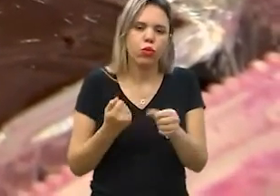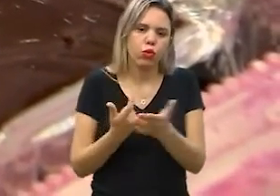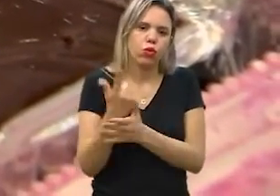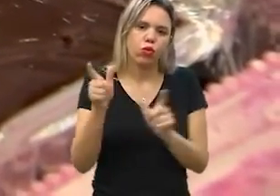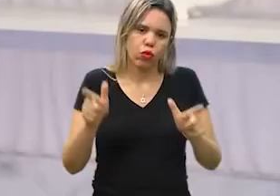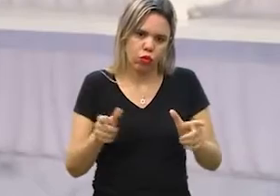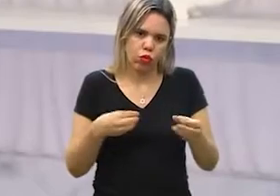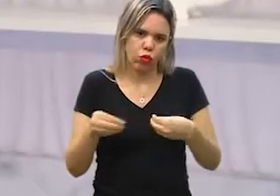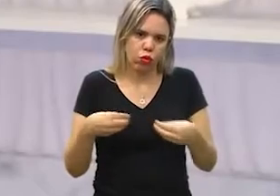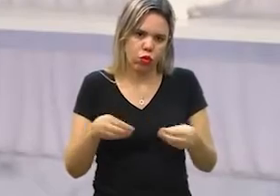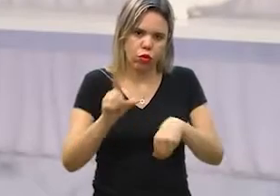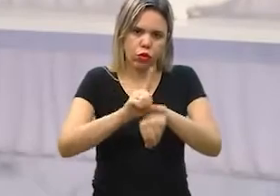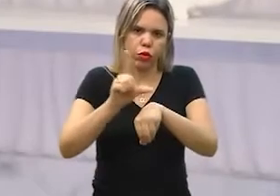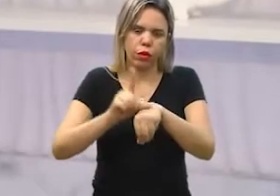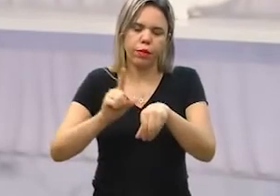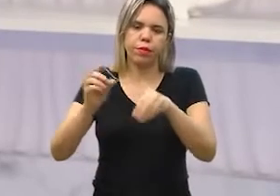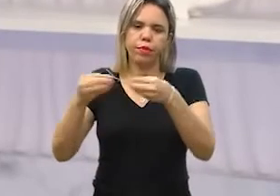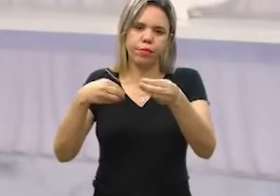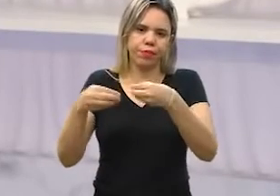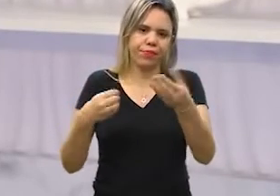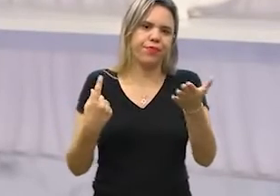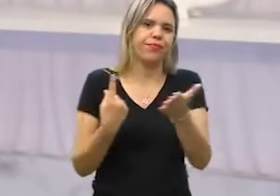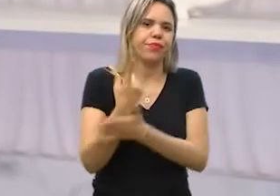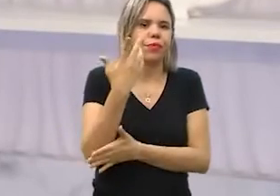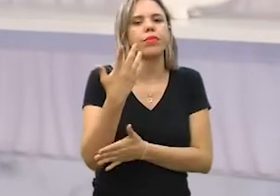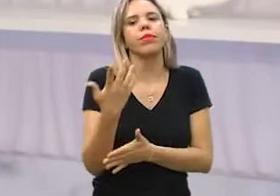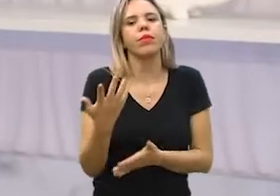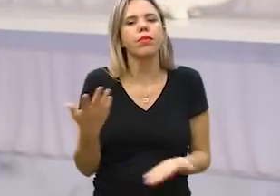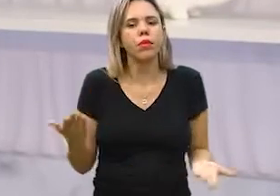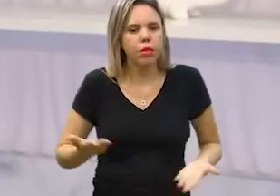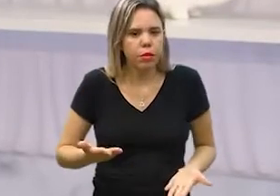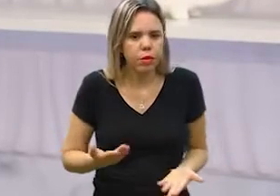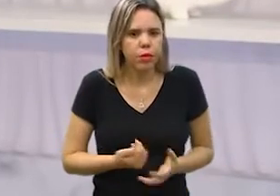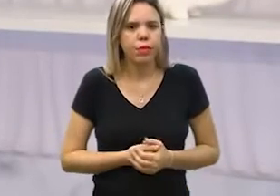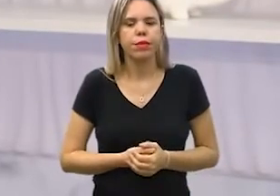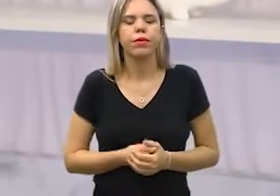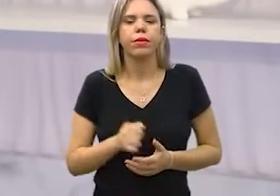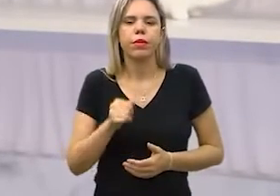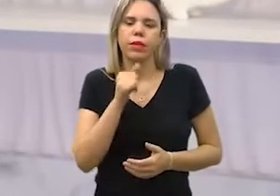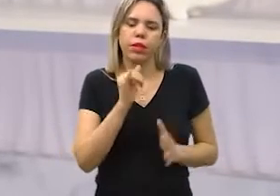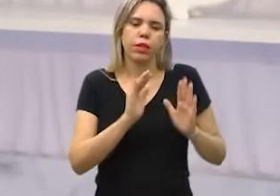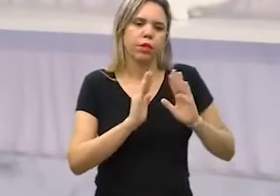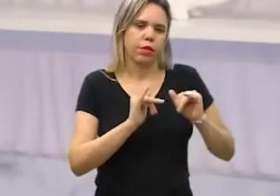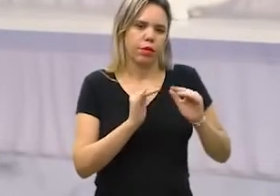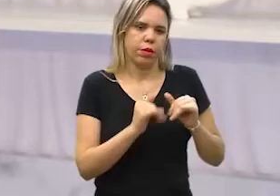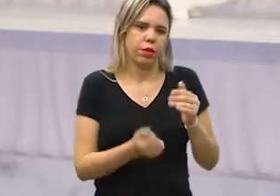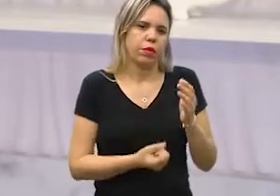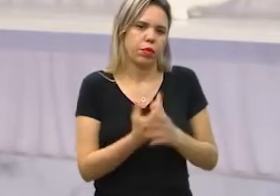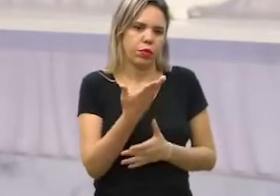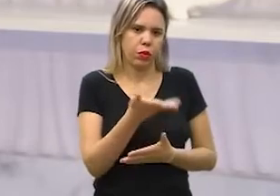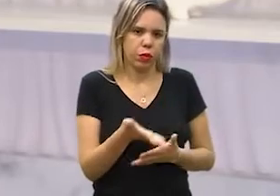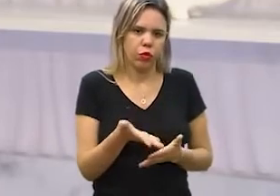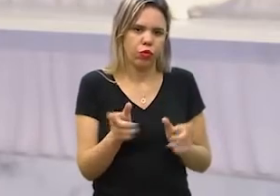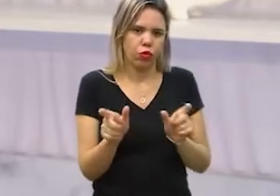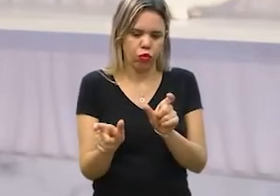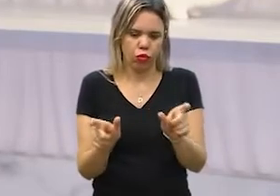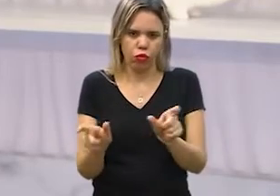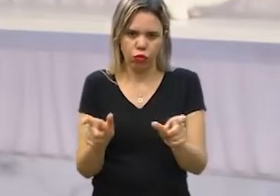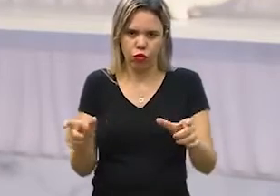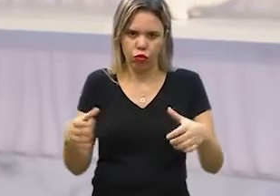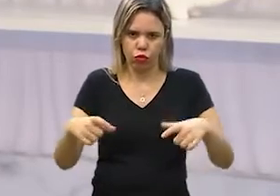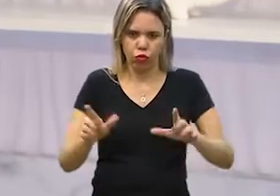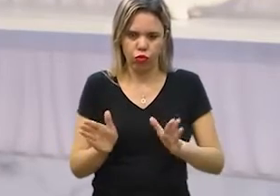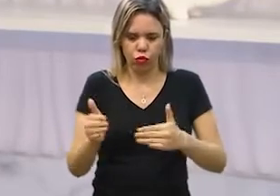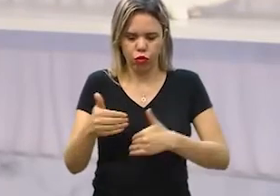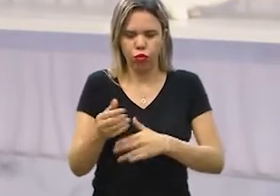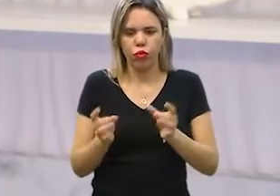essas embalagens. Qualquer loja de embalagem você encontra, porque hoje se pede bastante esse tipo de embalagem, né?